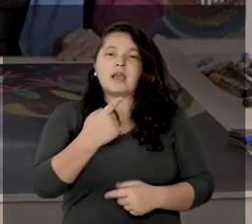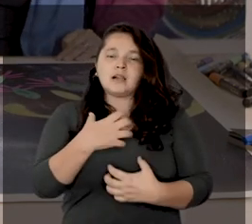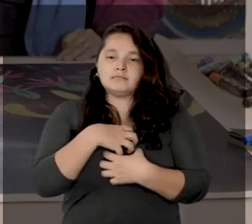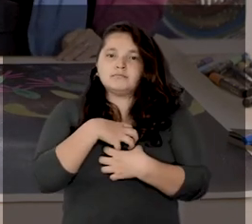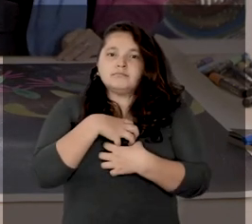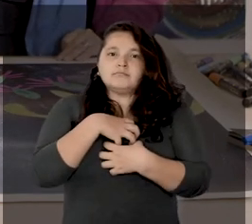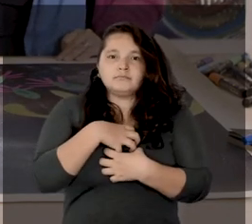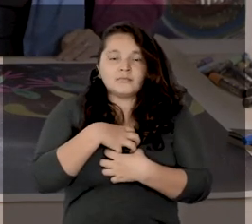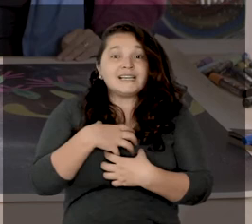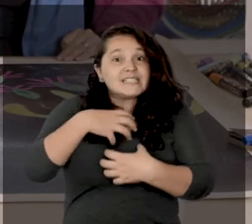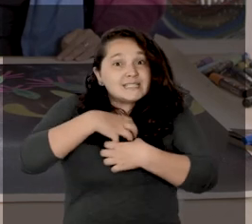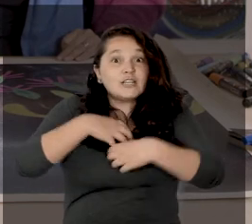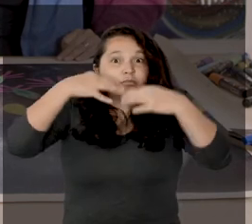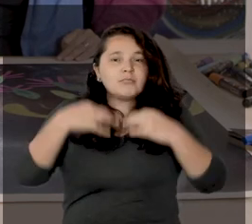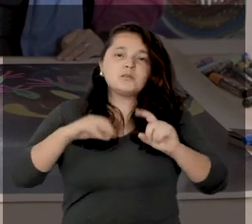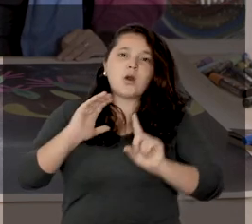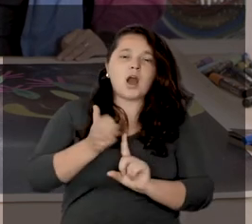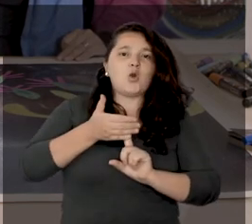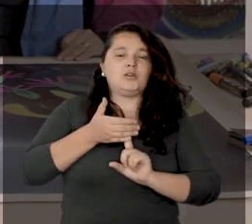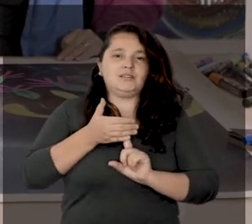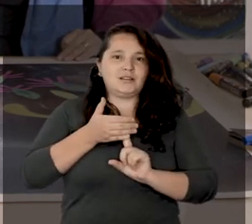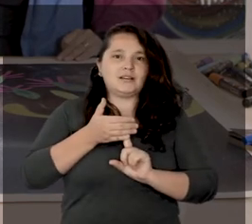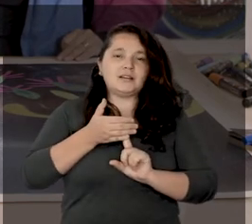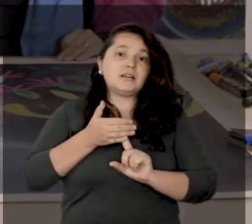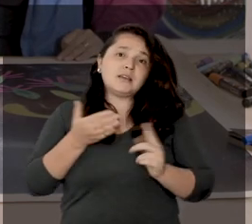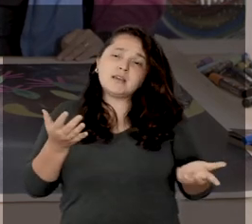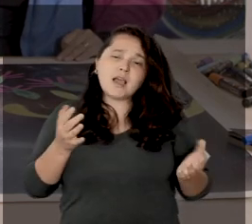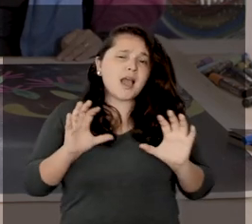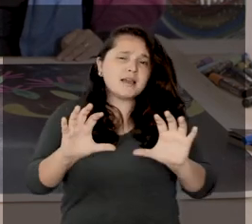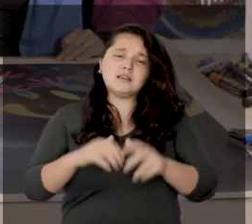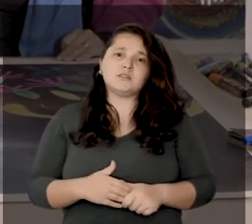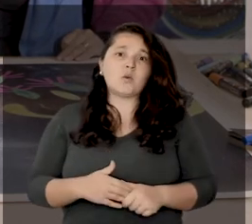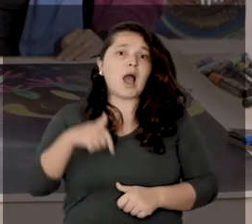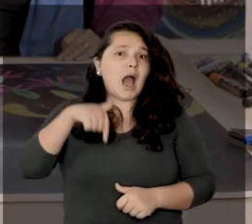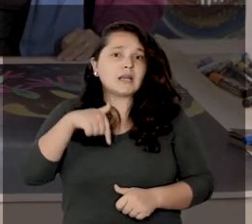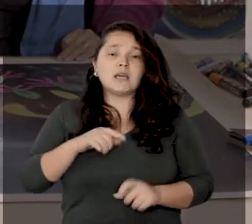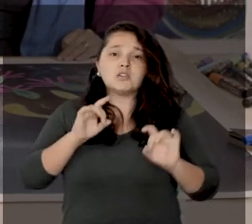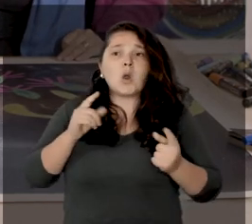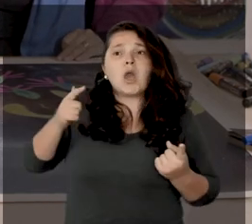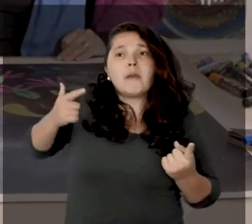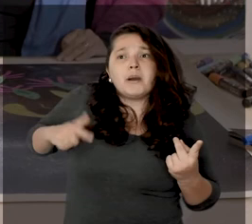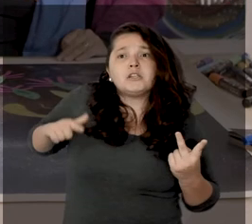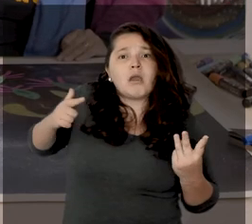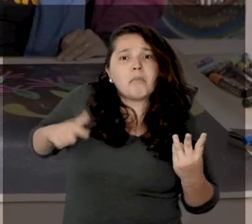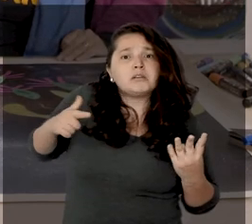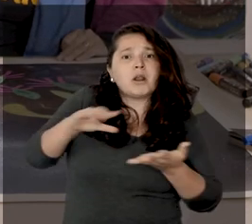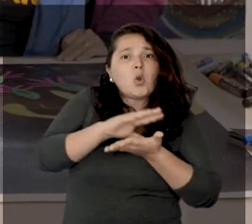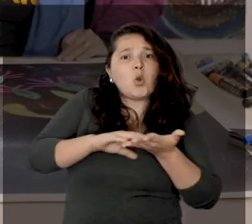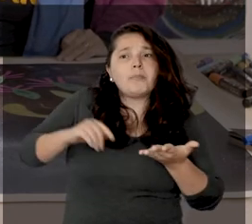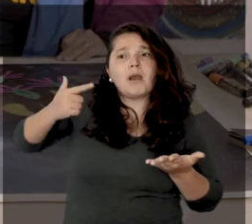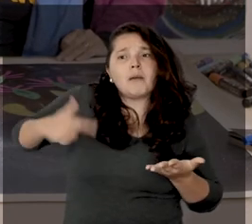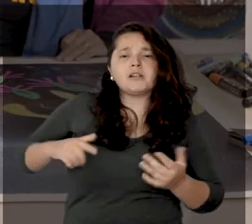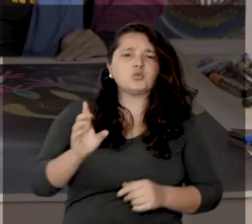sentem acolhidas aqui, né? E aqui, de fato, não é o lugar assim da gente repetir, né, o que já é